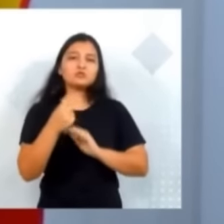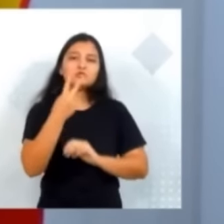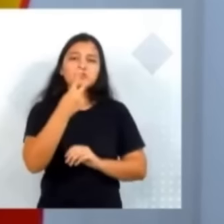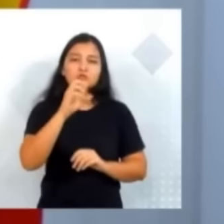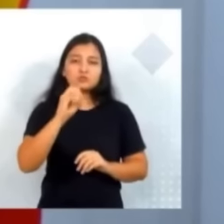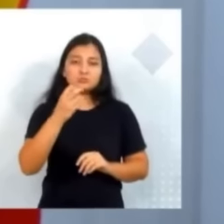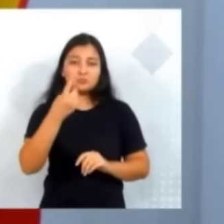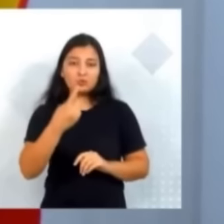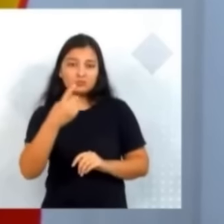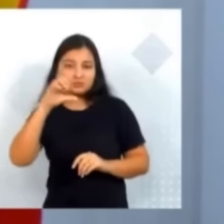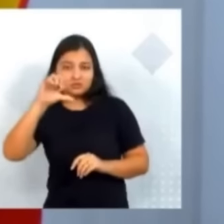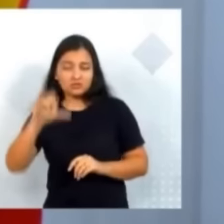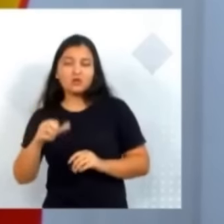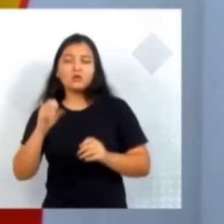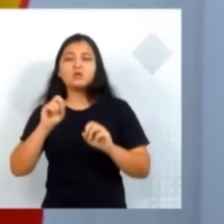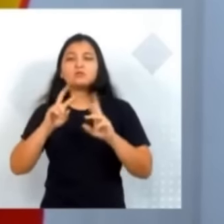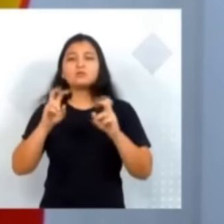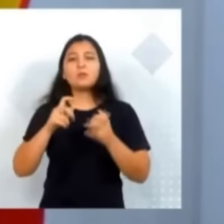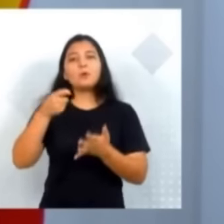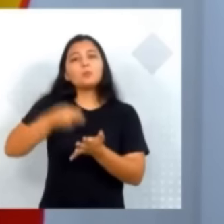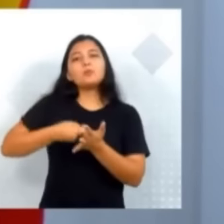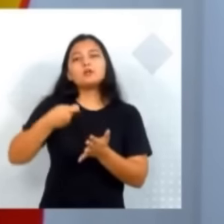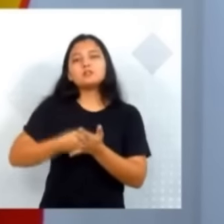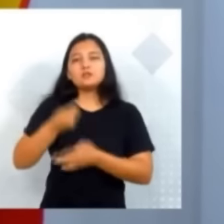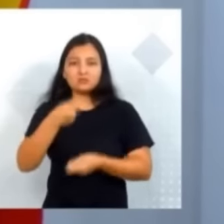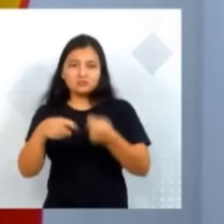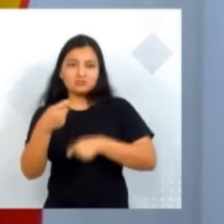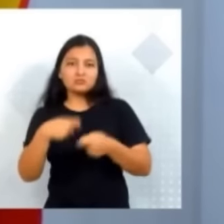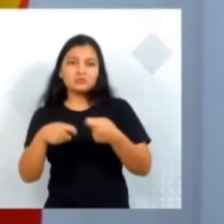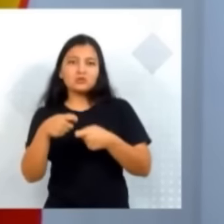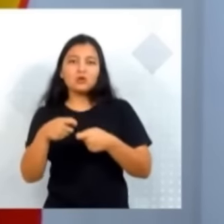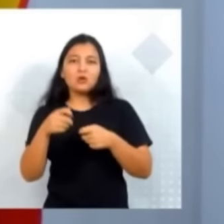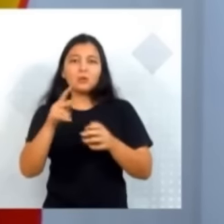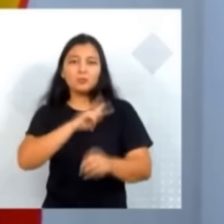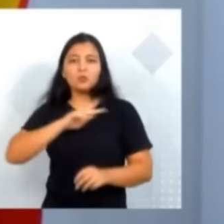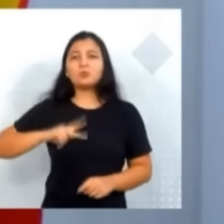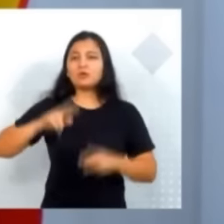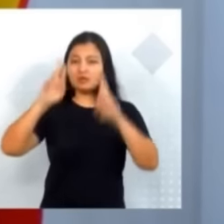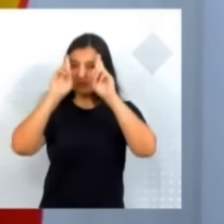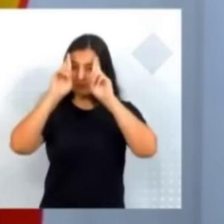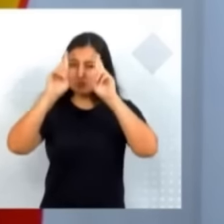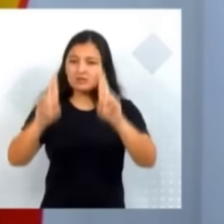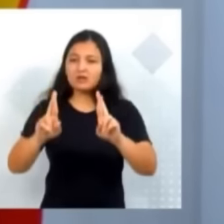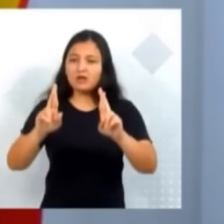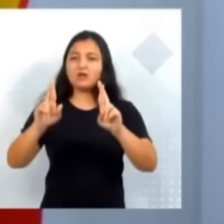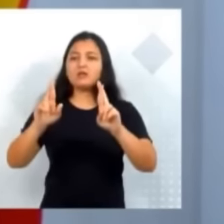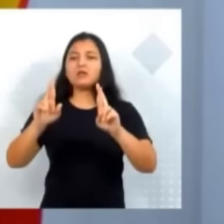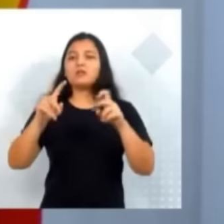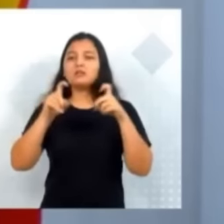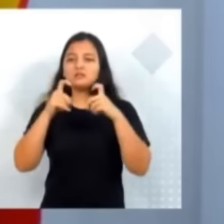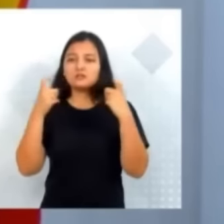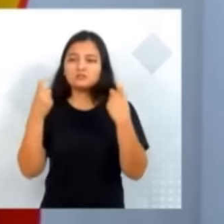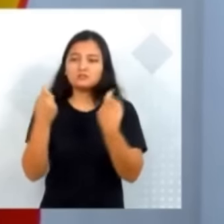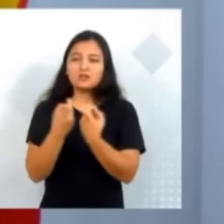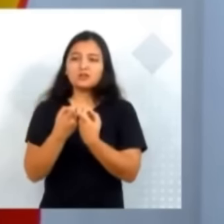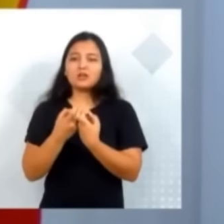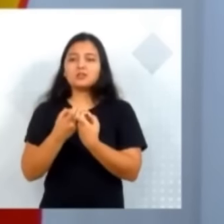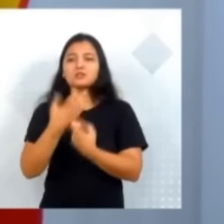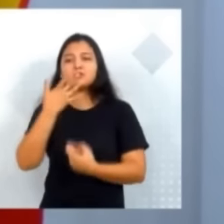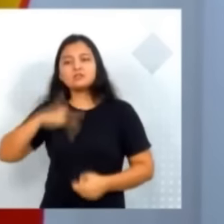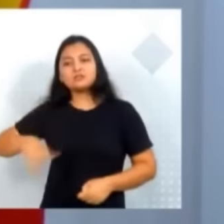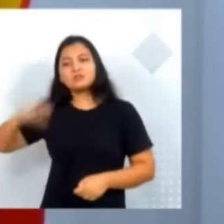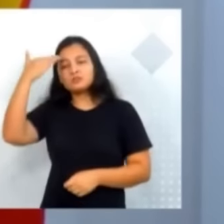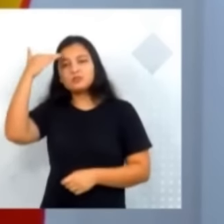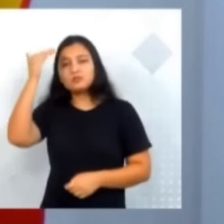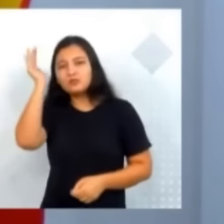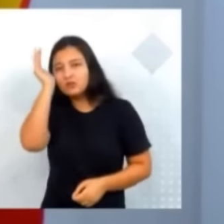302 de 2019, que dispõe sobre a obrigação da administração pública em respeitar a dignidade e a integridade sexual das crianças e dos adolescentes